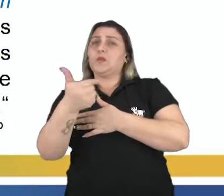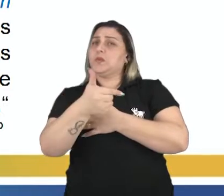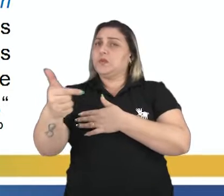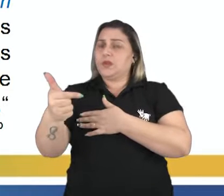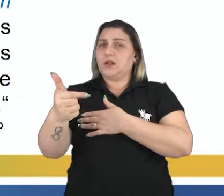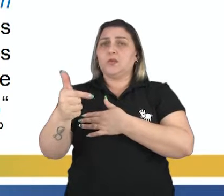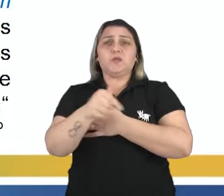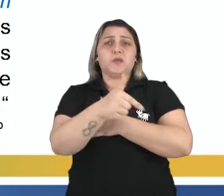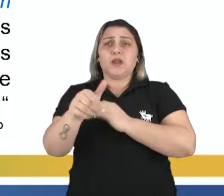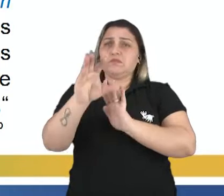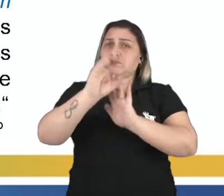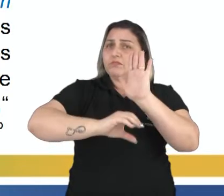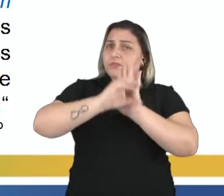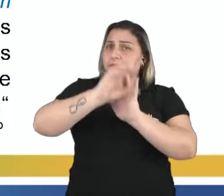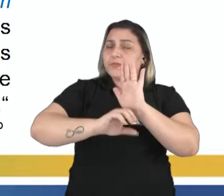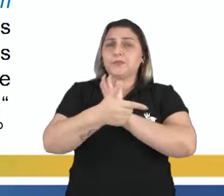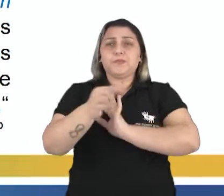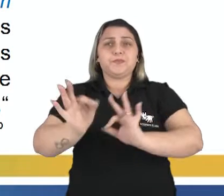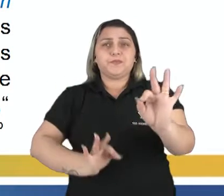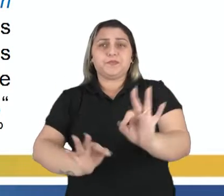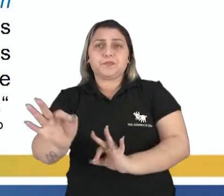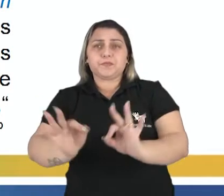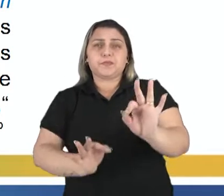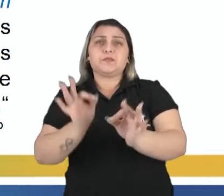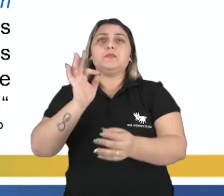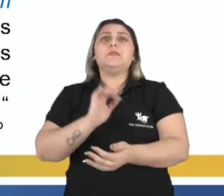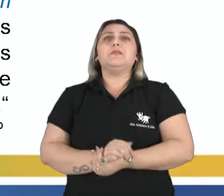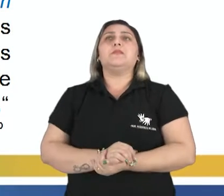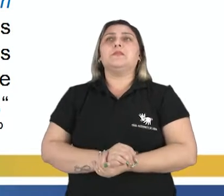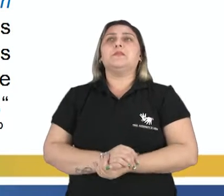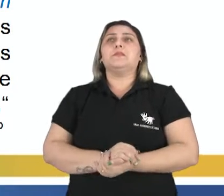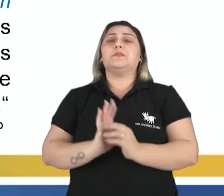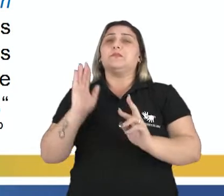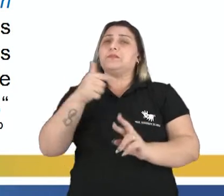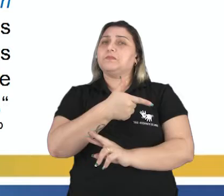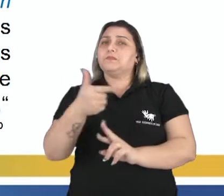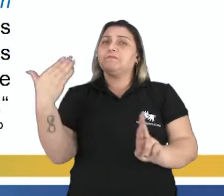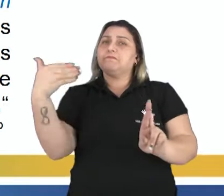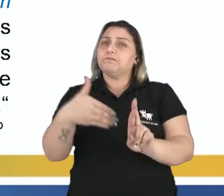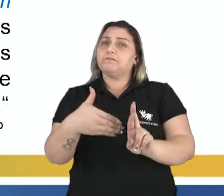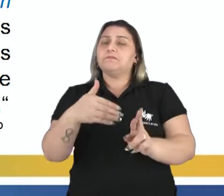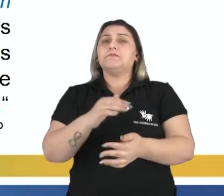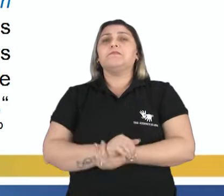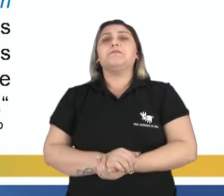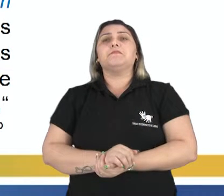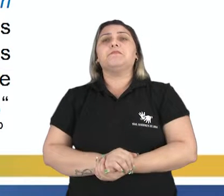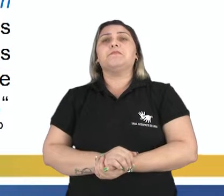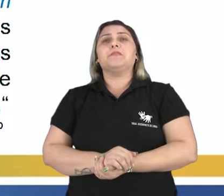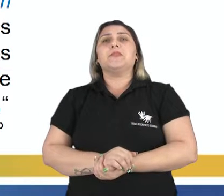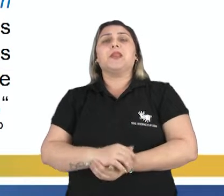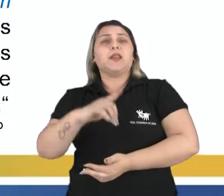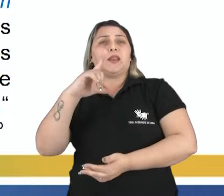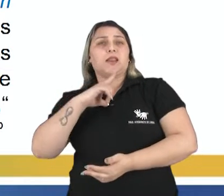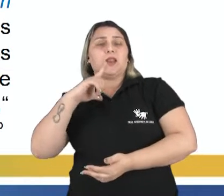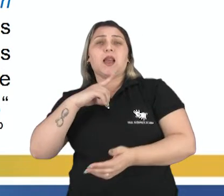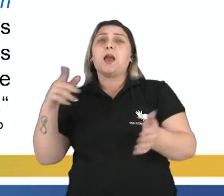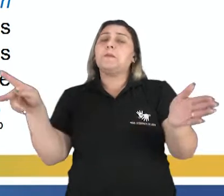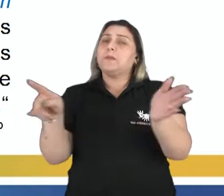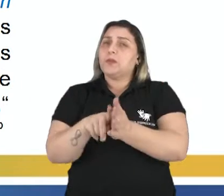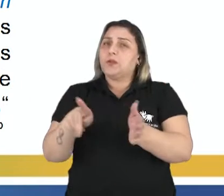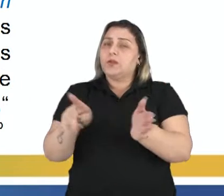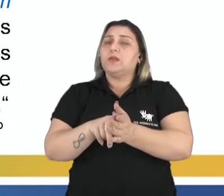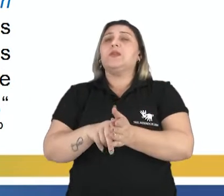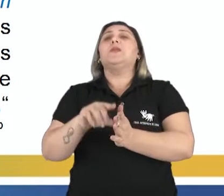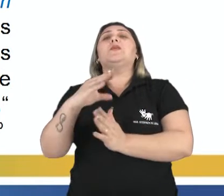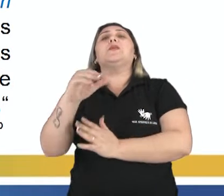não tinha conceito, que não tinha ordem, que não tinha um referencial, né? E aí ele vai dizer a própria composição